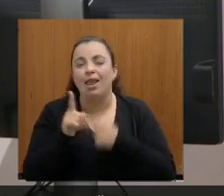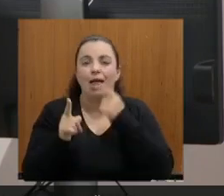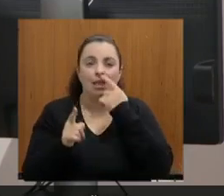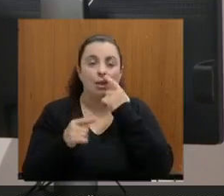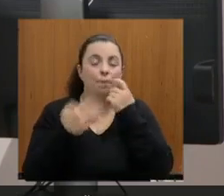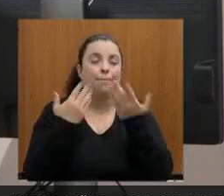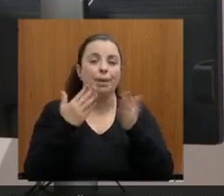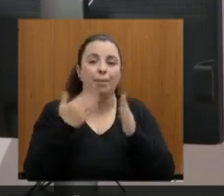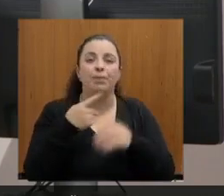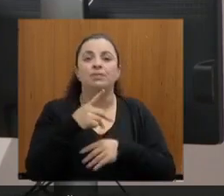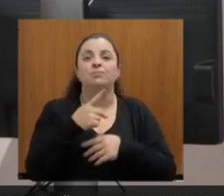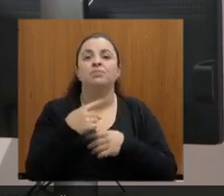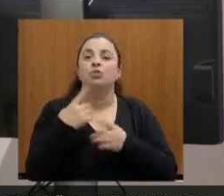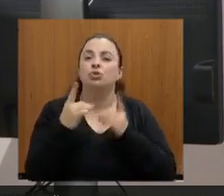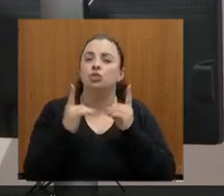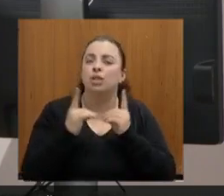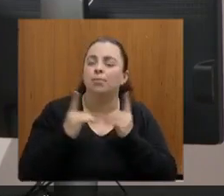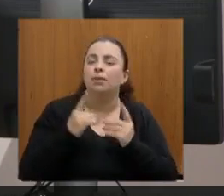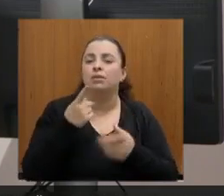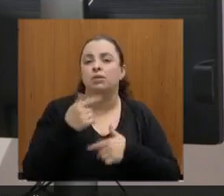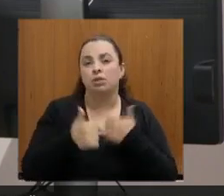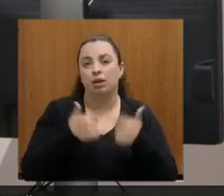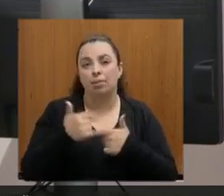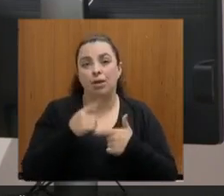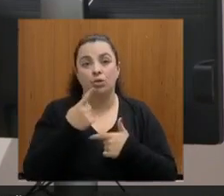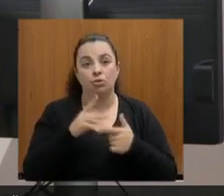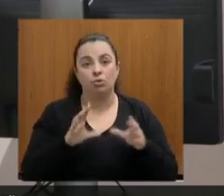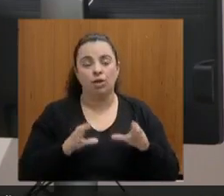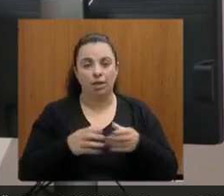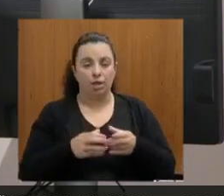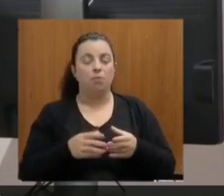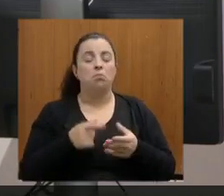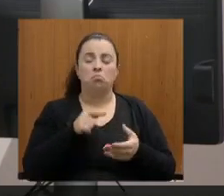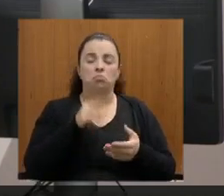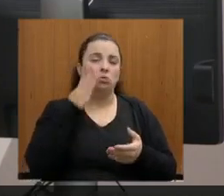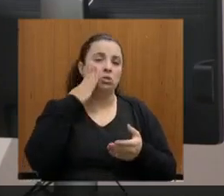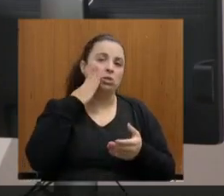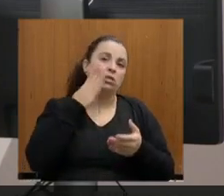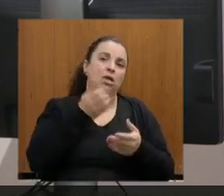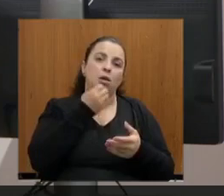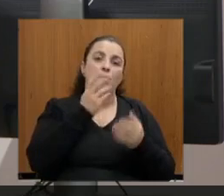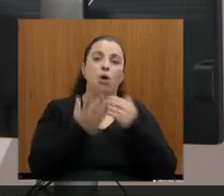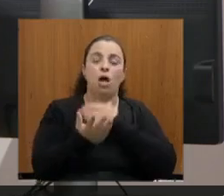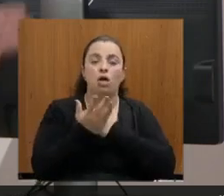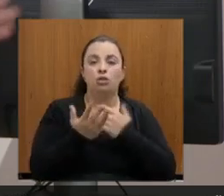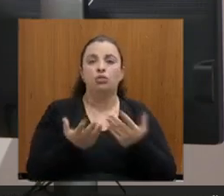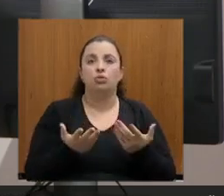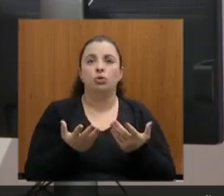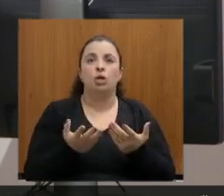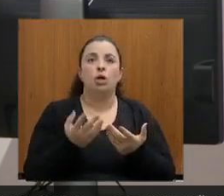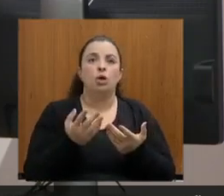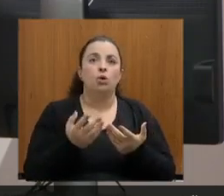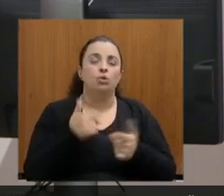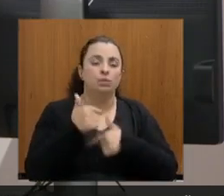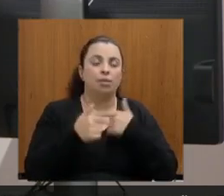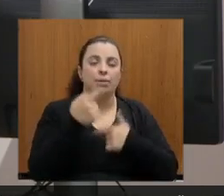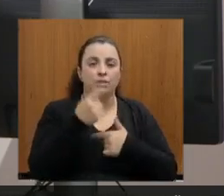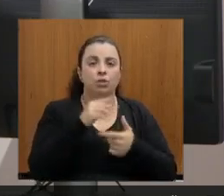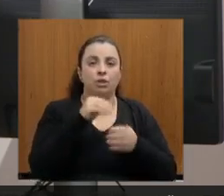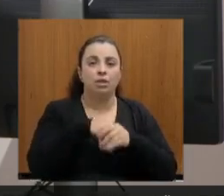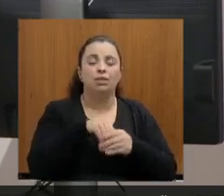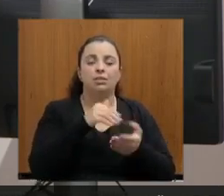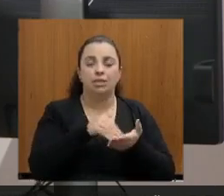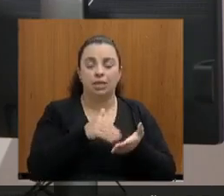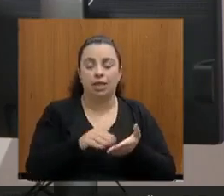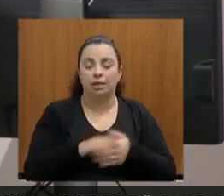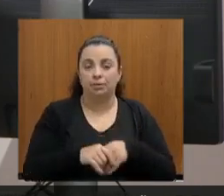dinamismo pelo seu trabalho e toda sua equipe eu tenho certeza que contribui muito para as entregas que se eu faço através da secretaria de complementar o